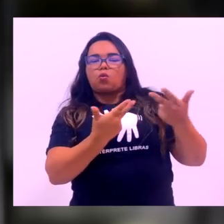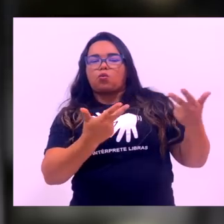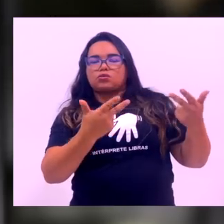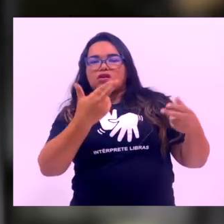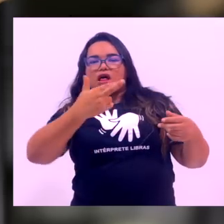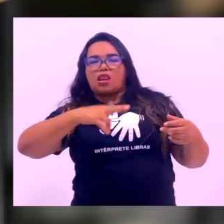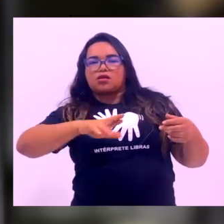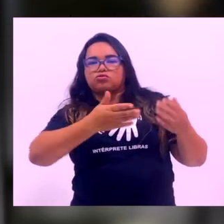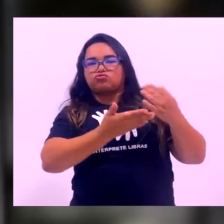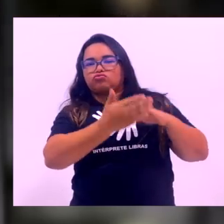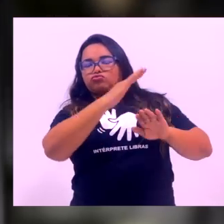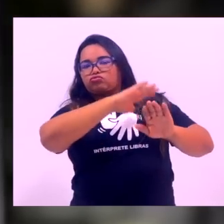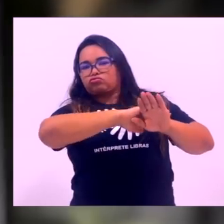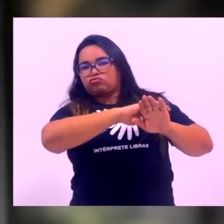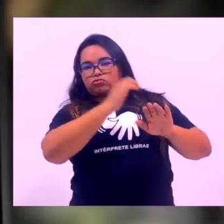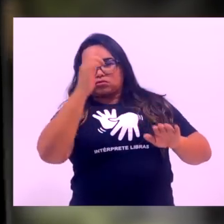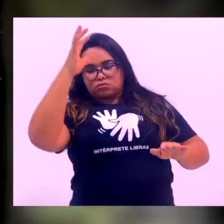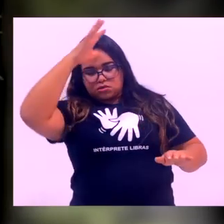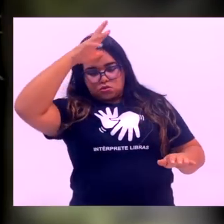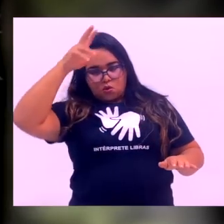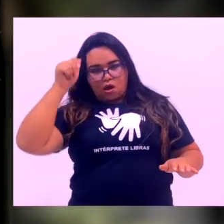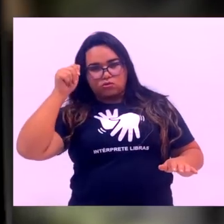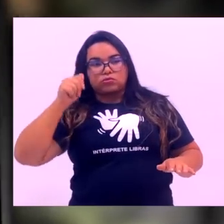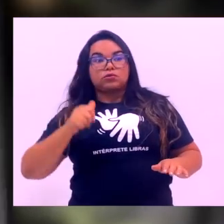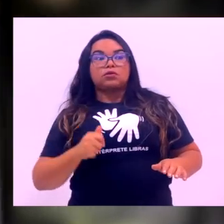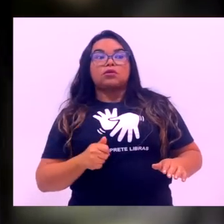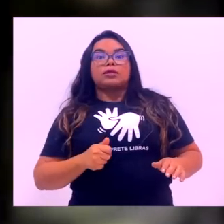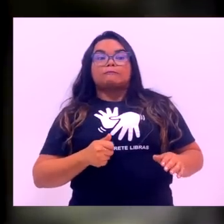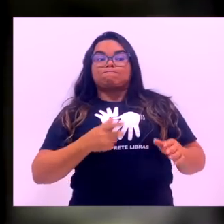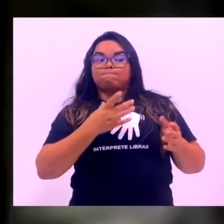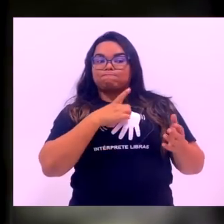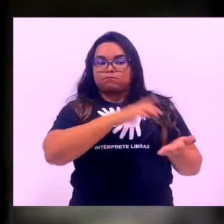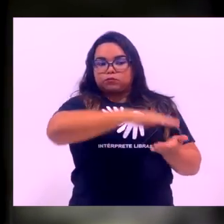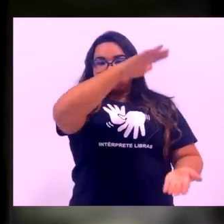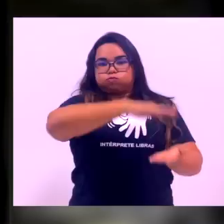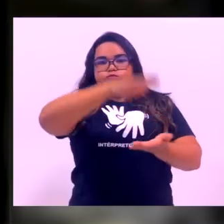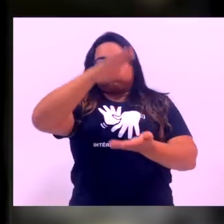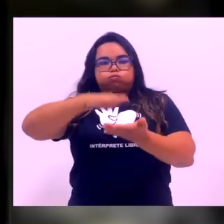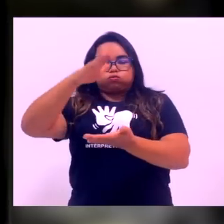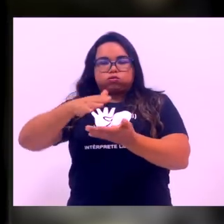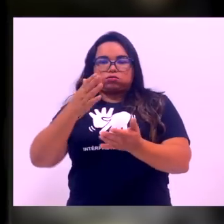ocultismo, e compilaram volumes inteiros sobre a história do Egito.